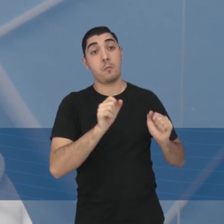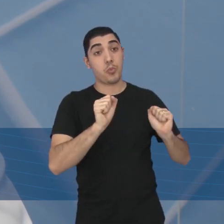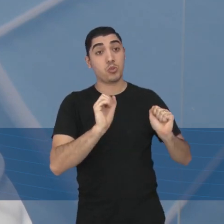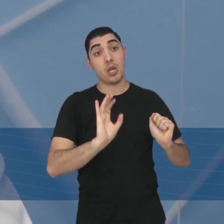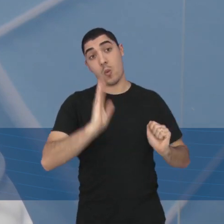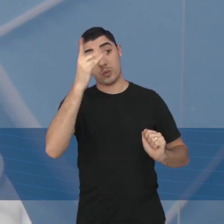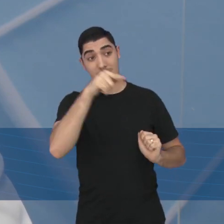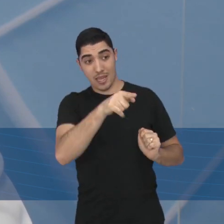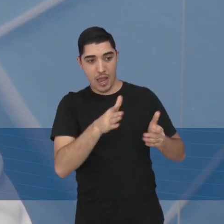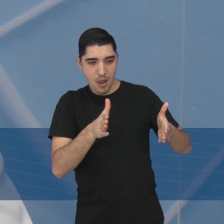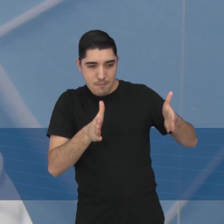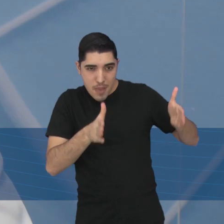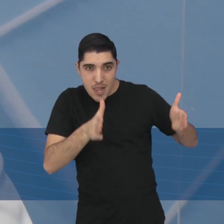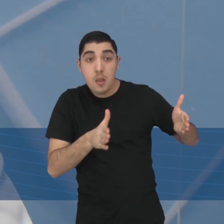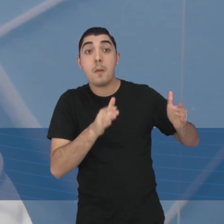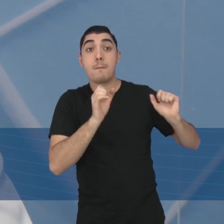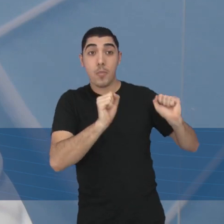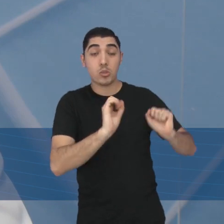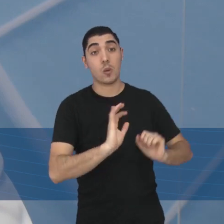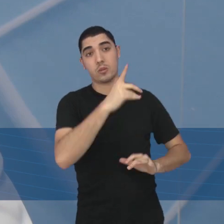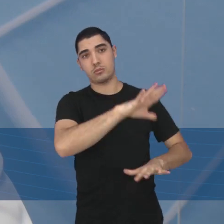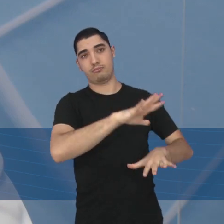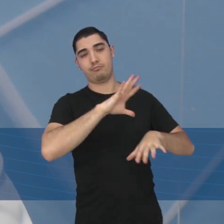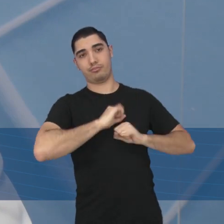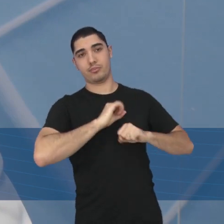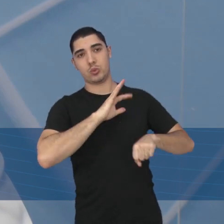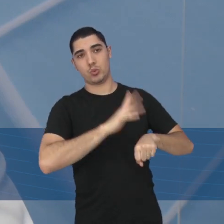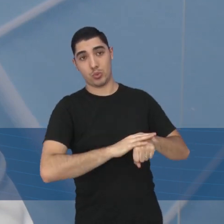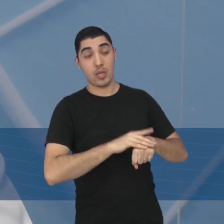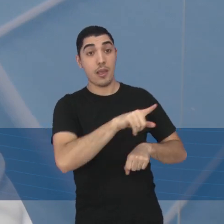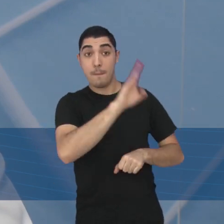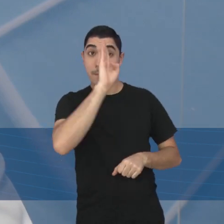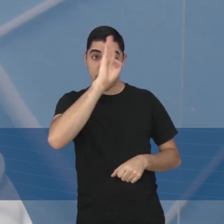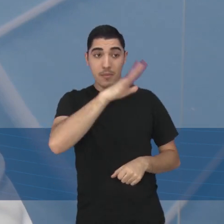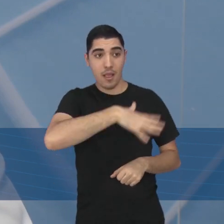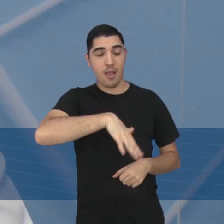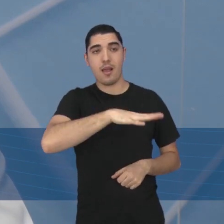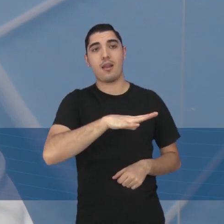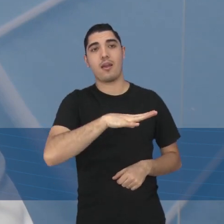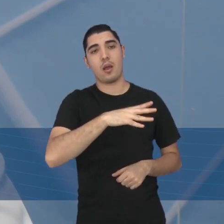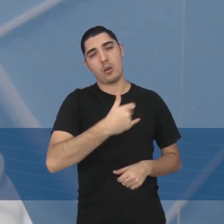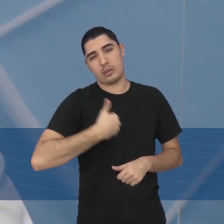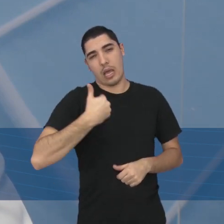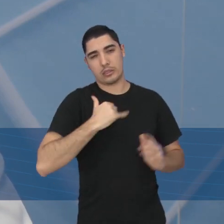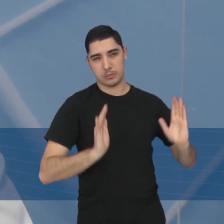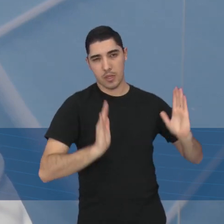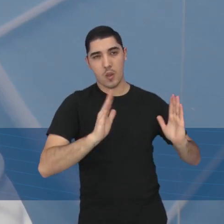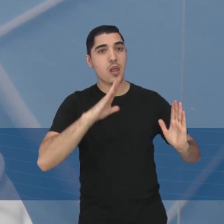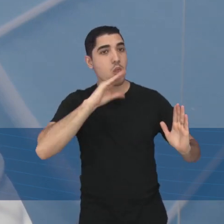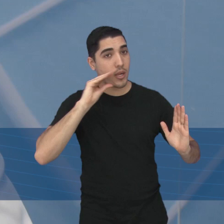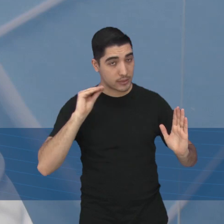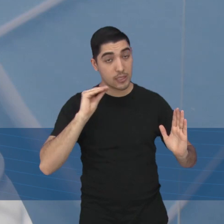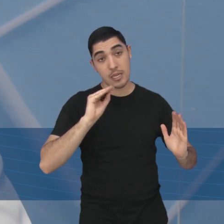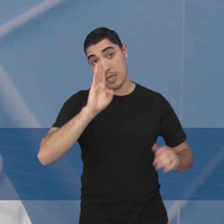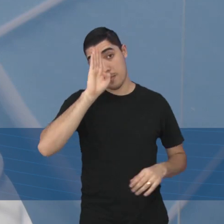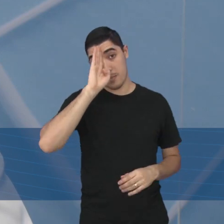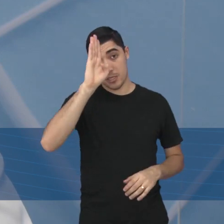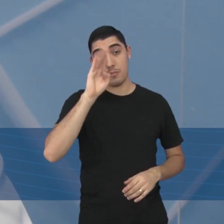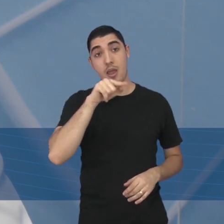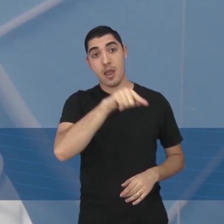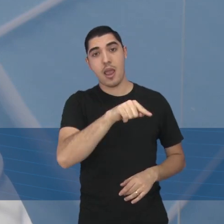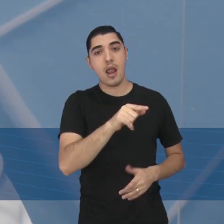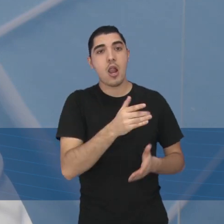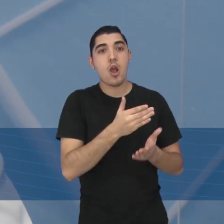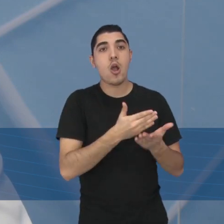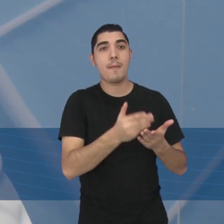ocorrer algum transtorno, ela pode adoecer psiquicamente. A primeira janela é na adolescência. E a maior janela da vida da mulher é